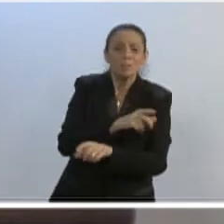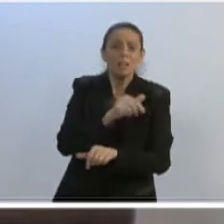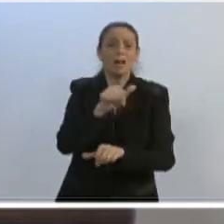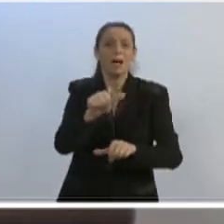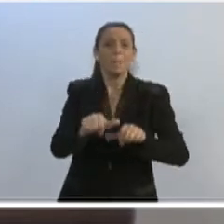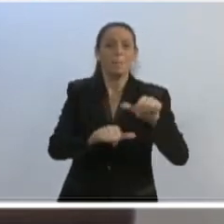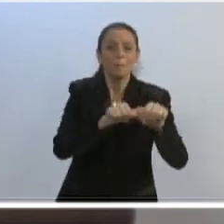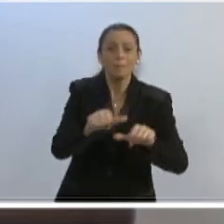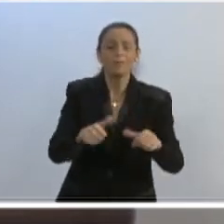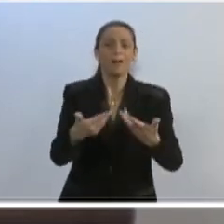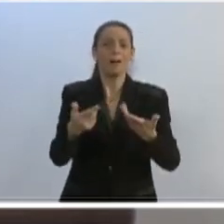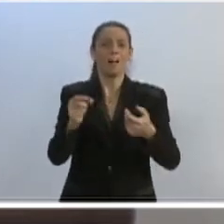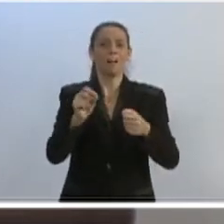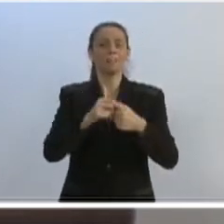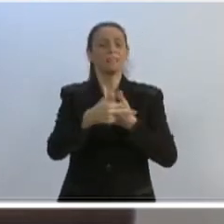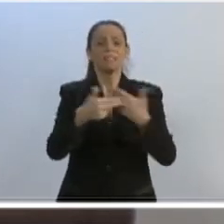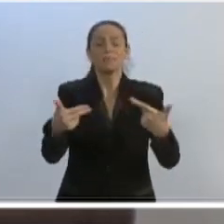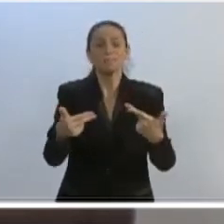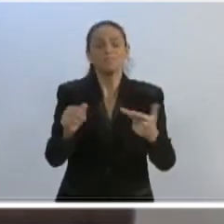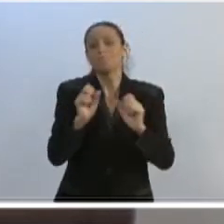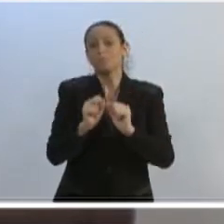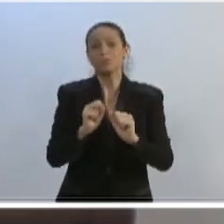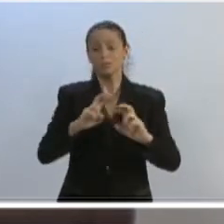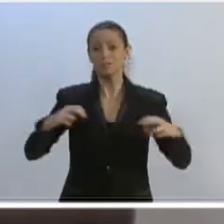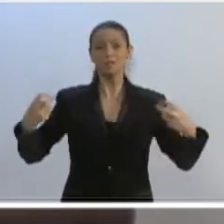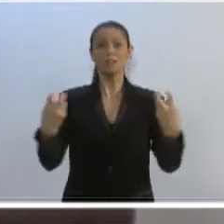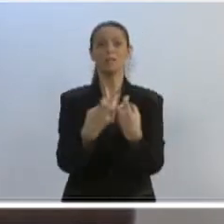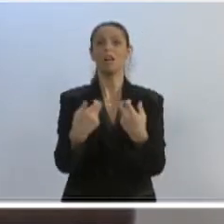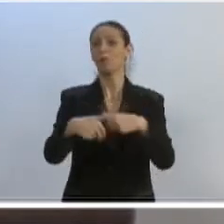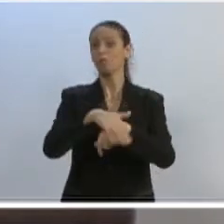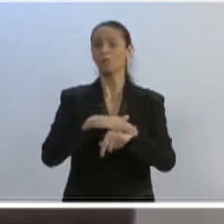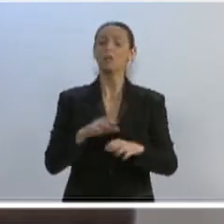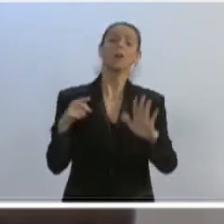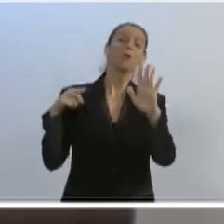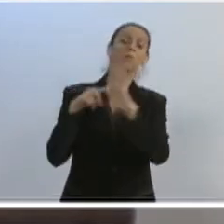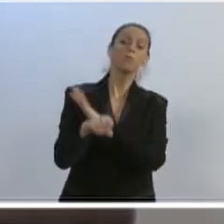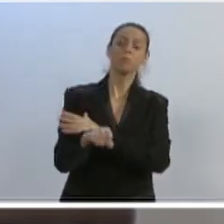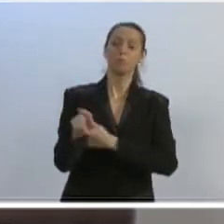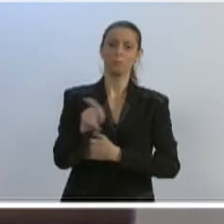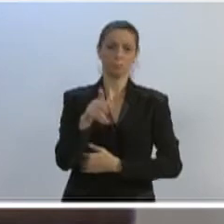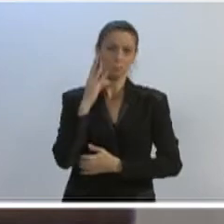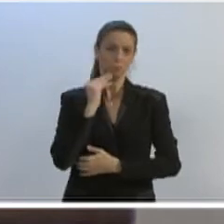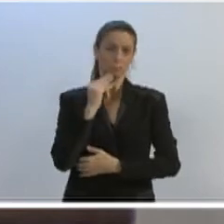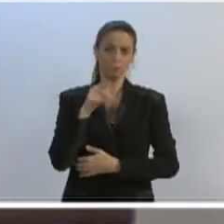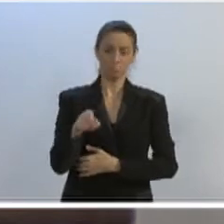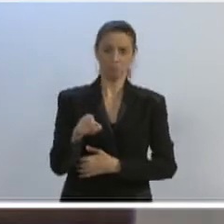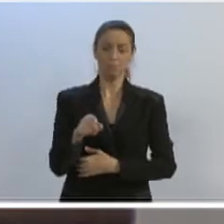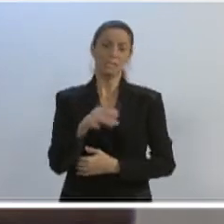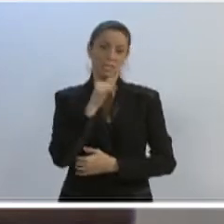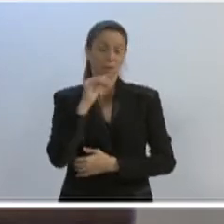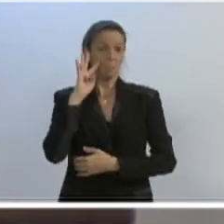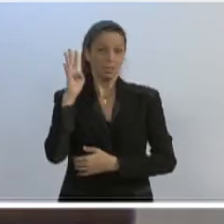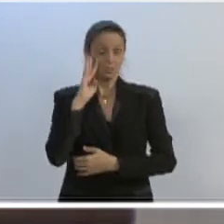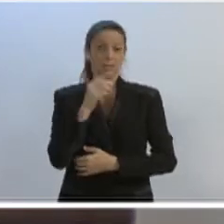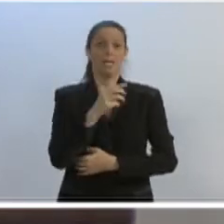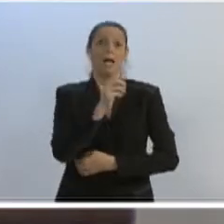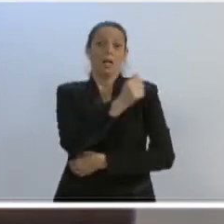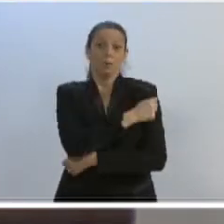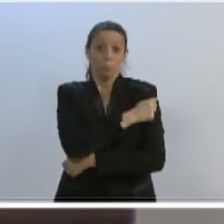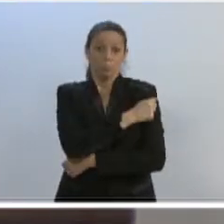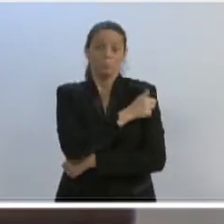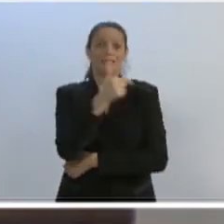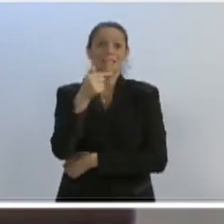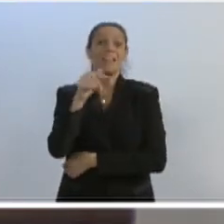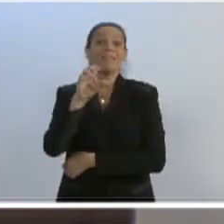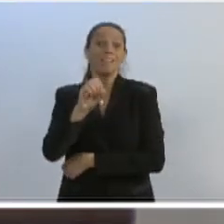consegue reverter a questão de um bom senso pergunta o verão de osso é um interessante botar 70 alunos ataque do regime militar o